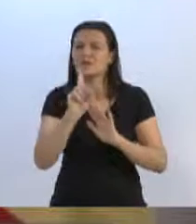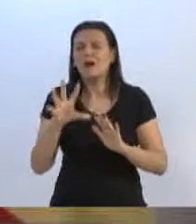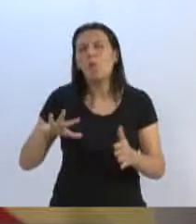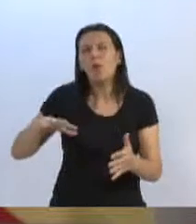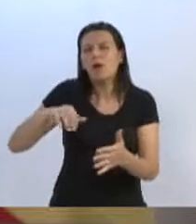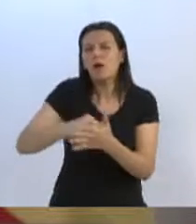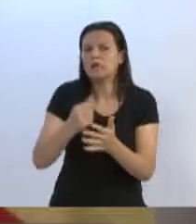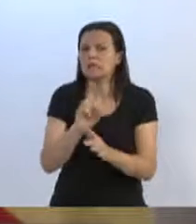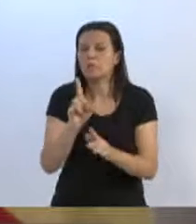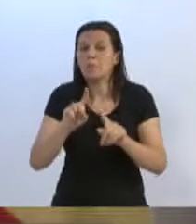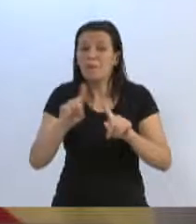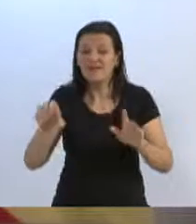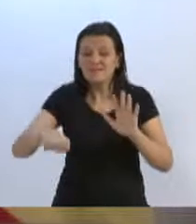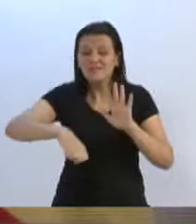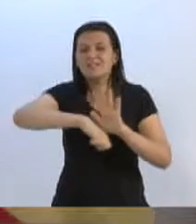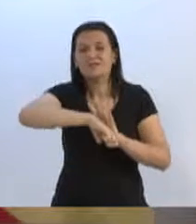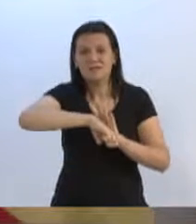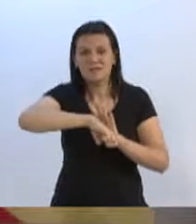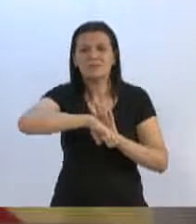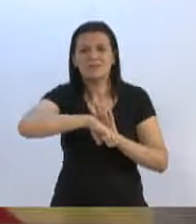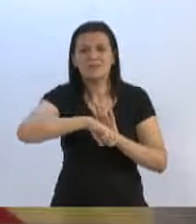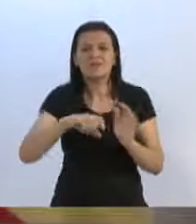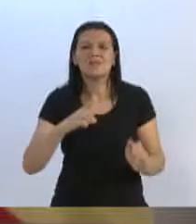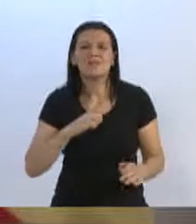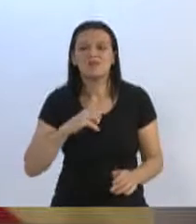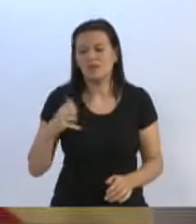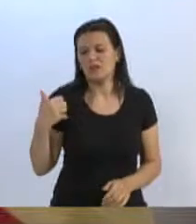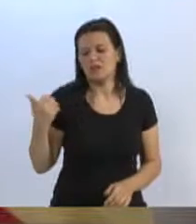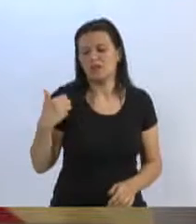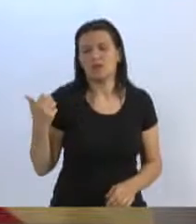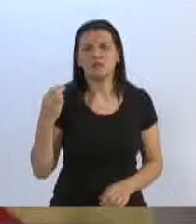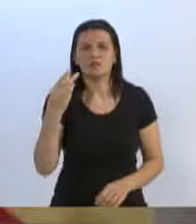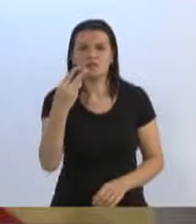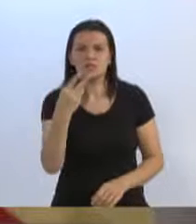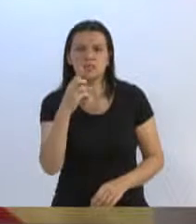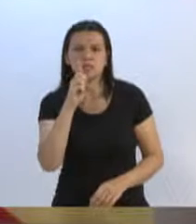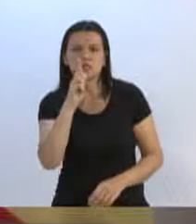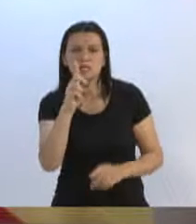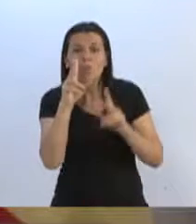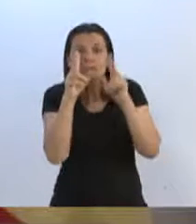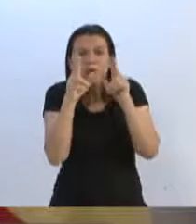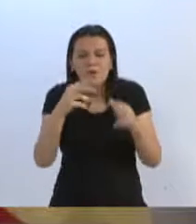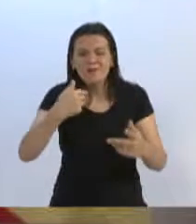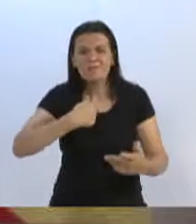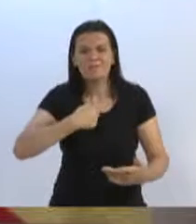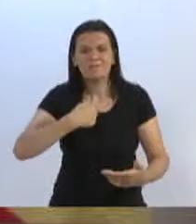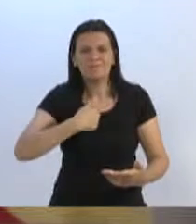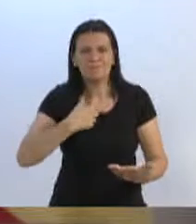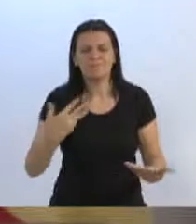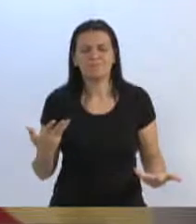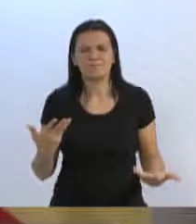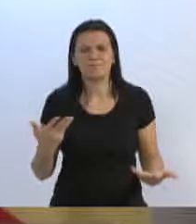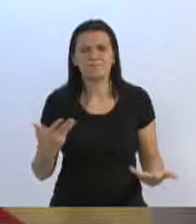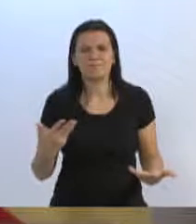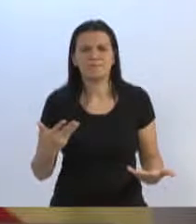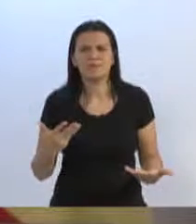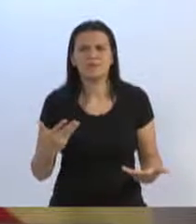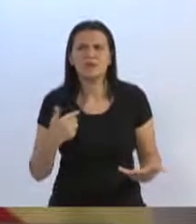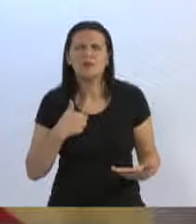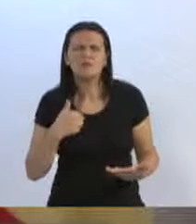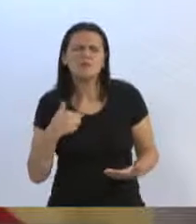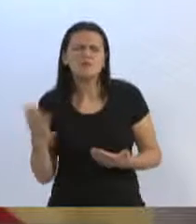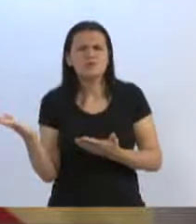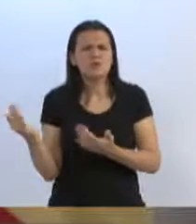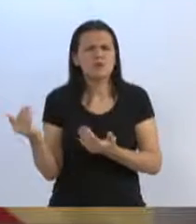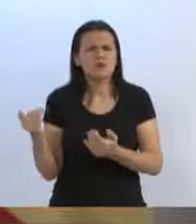acidente, o autor desse crime tem 31 anos, exatamente a minha idade. E quando a gente está na questão de juventude,